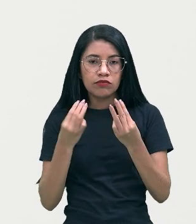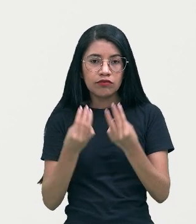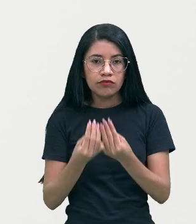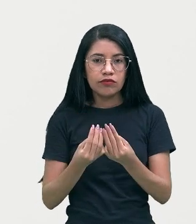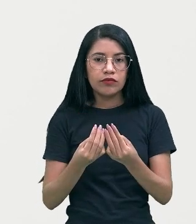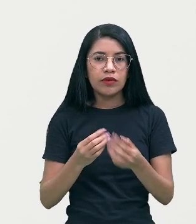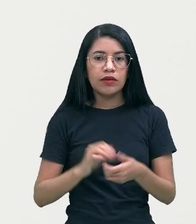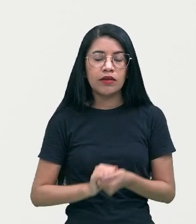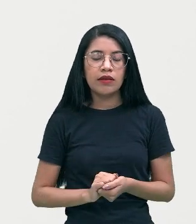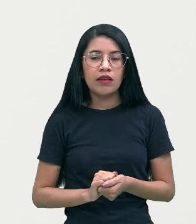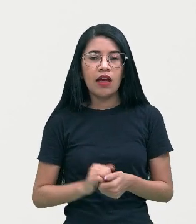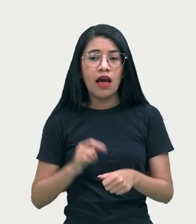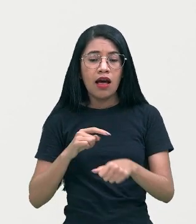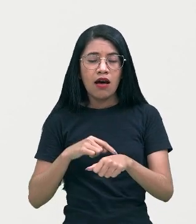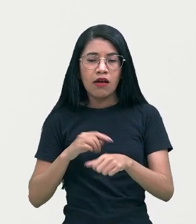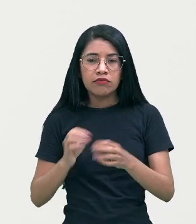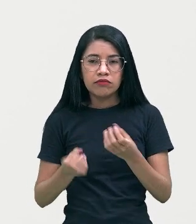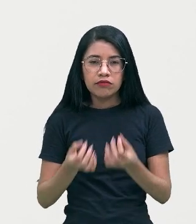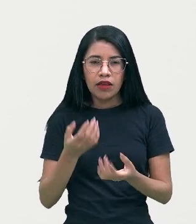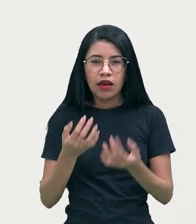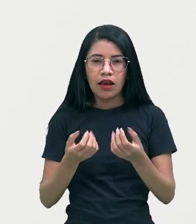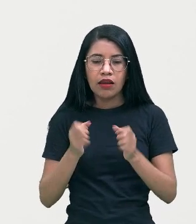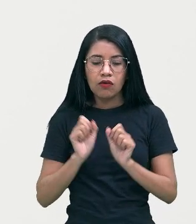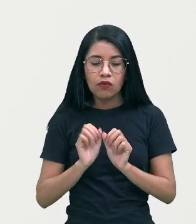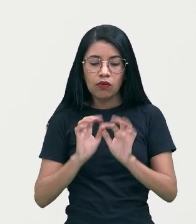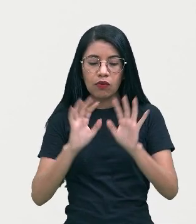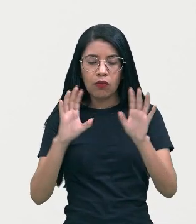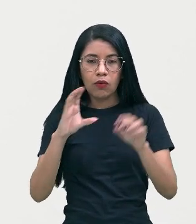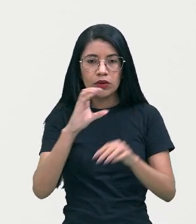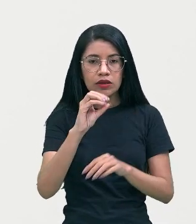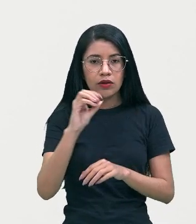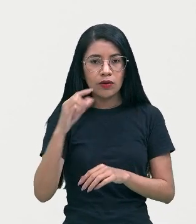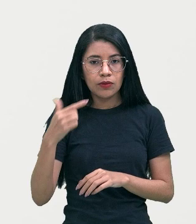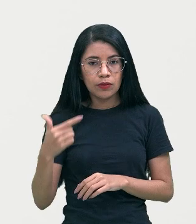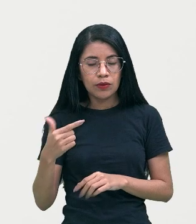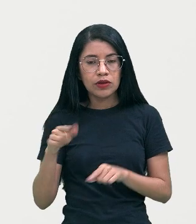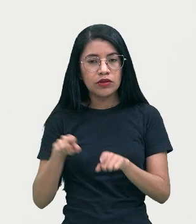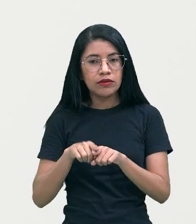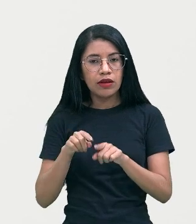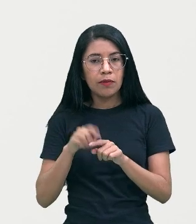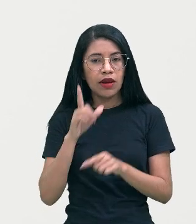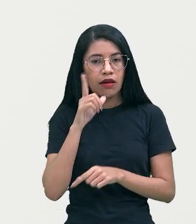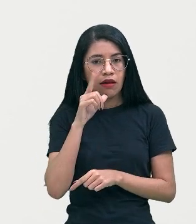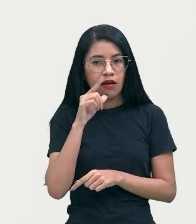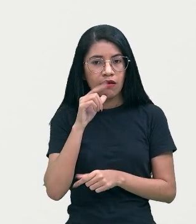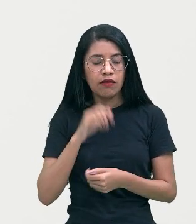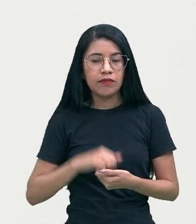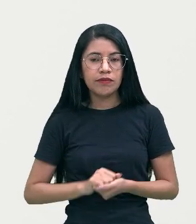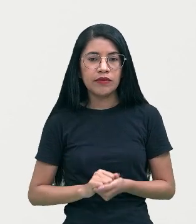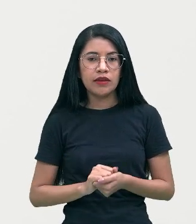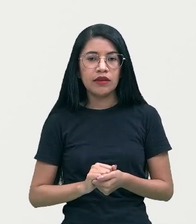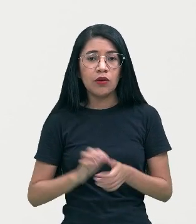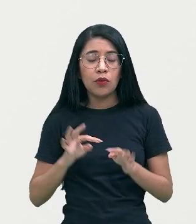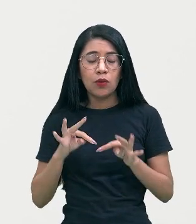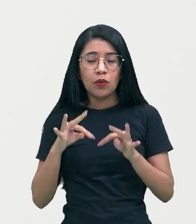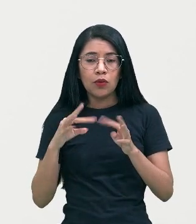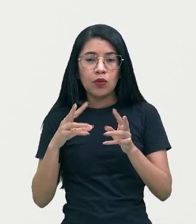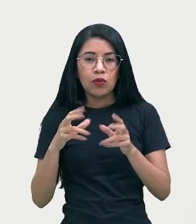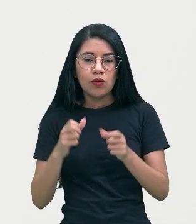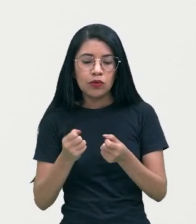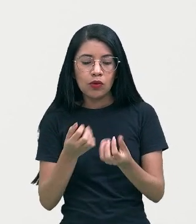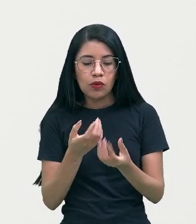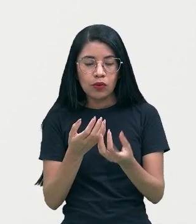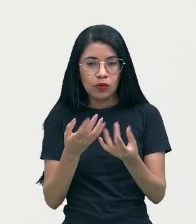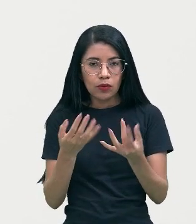quando queimados liberam gás carbônico e água. Então, todo combustível fóssil, toda queima,